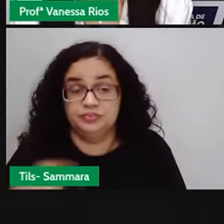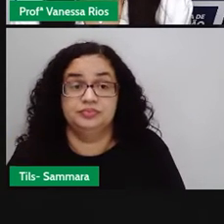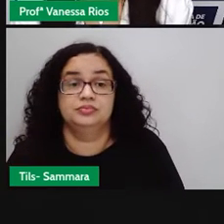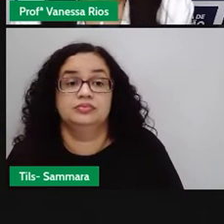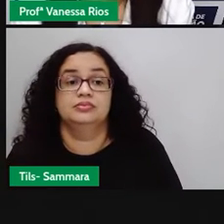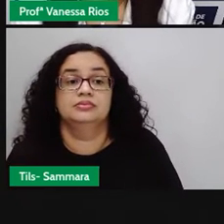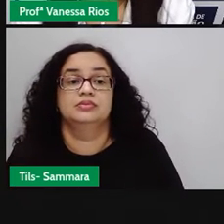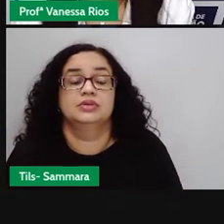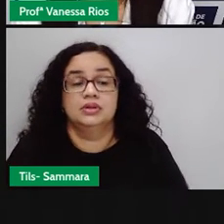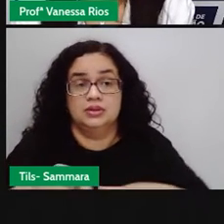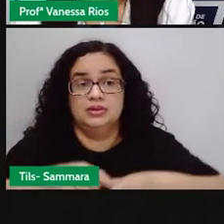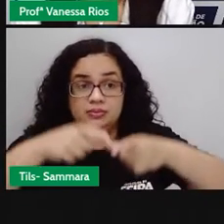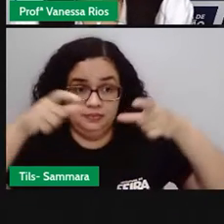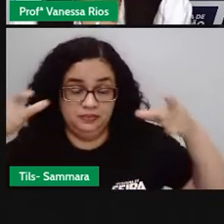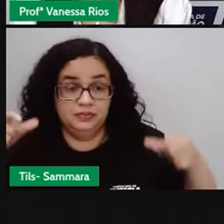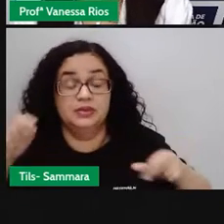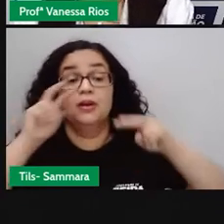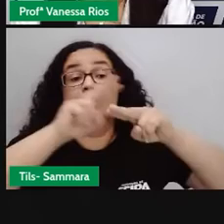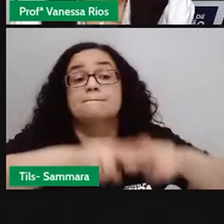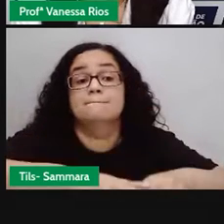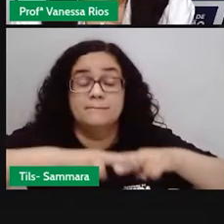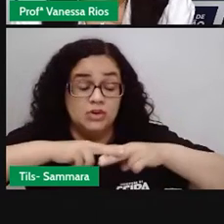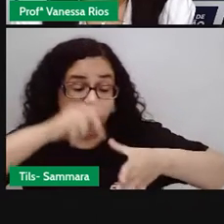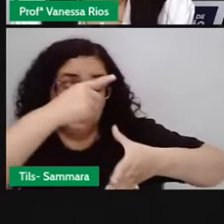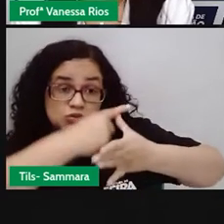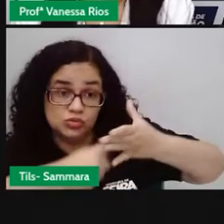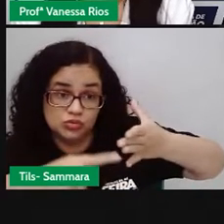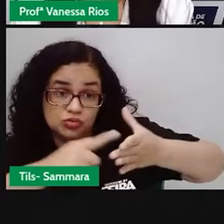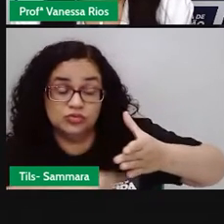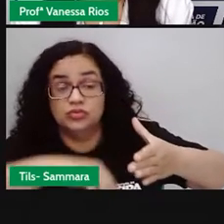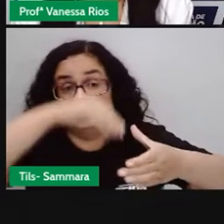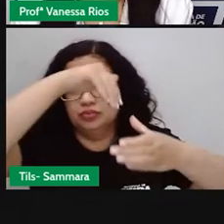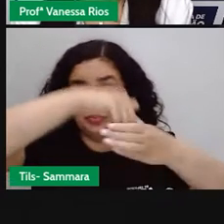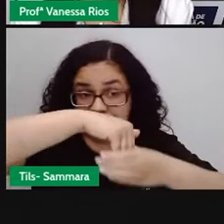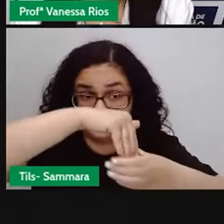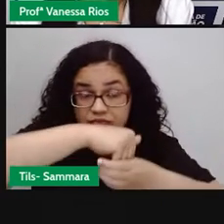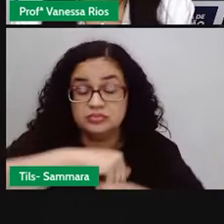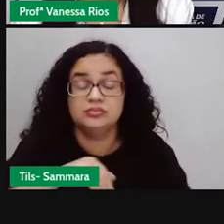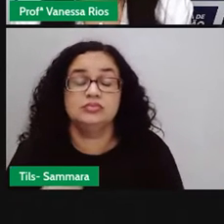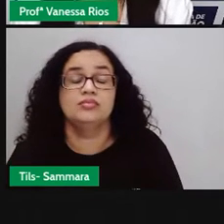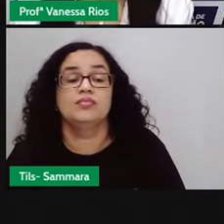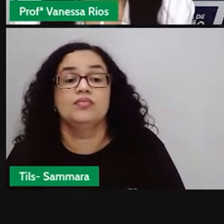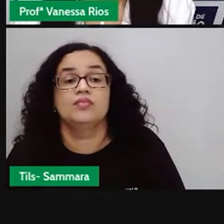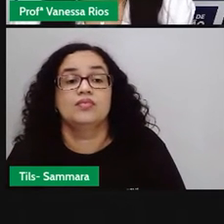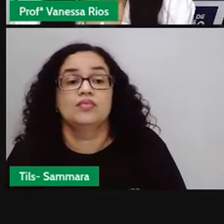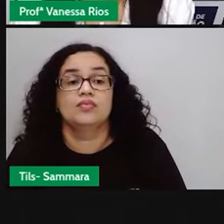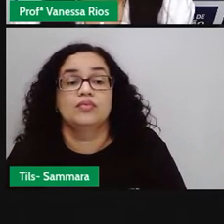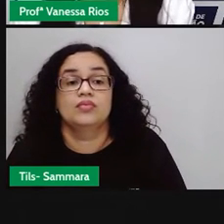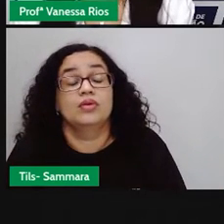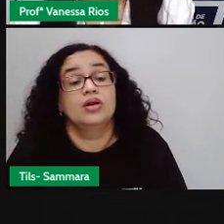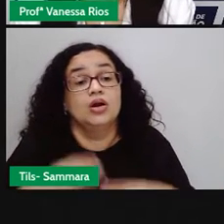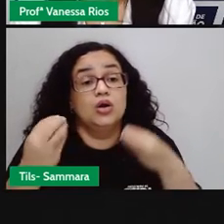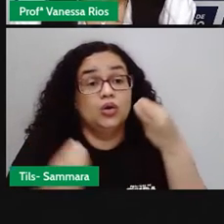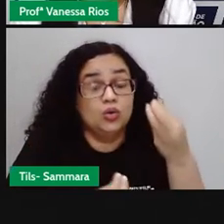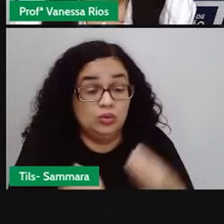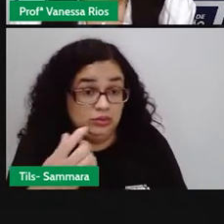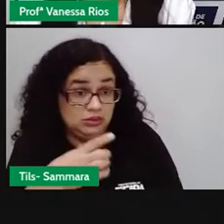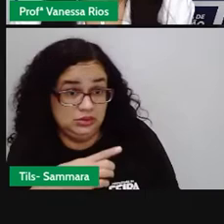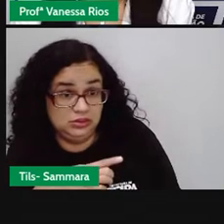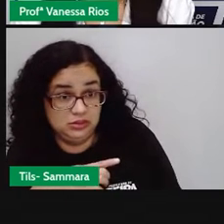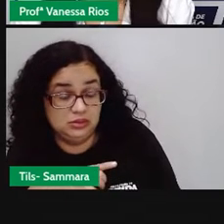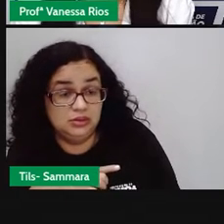decisões da maioria. Por isso, o voto aí está relacionado diretamente, como uma ação,